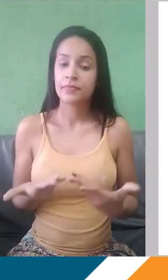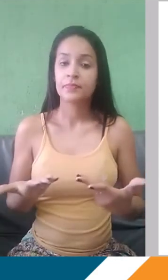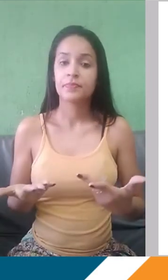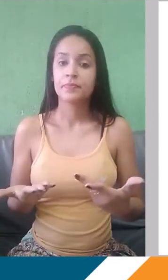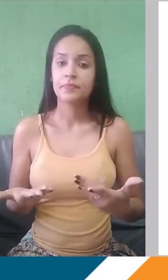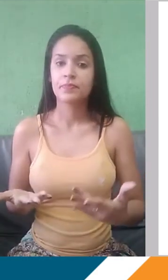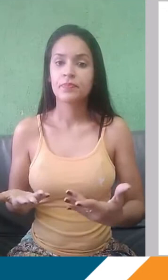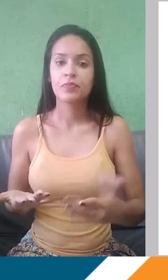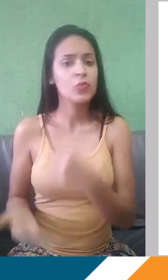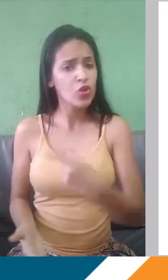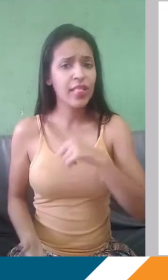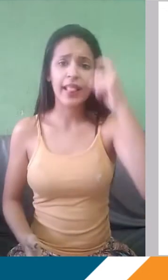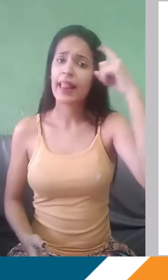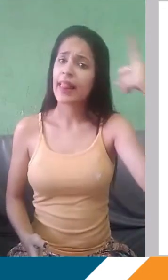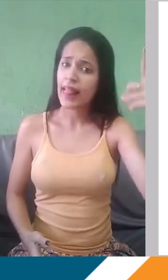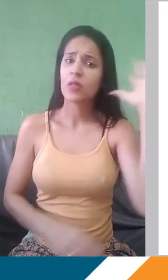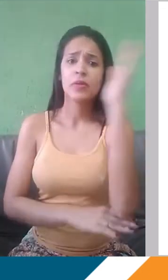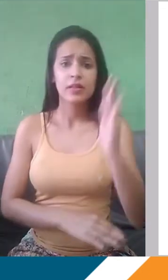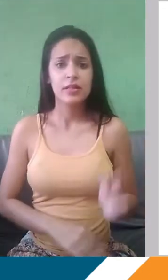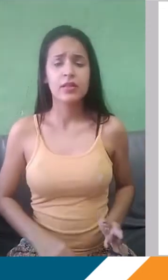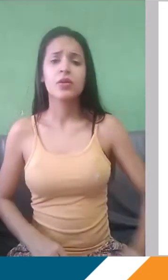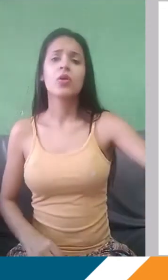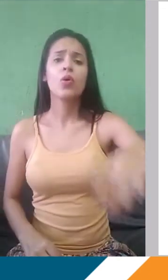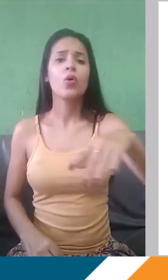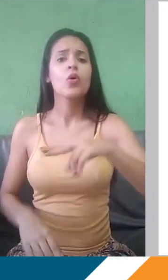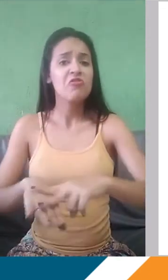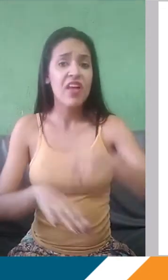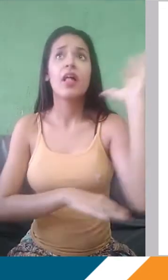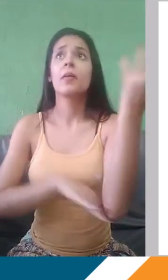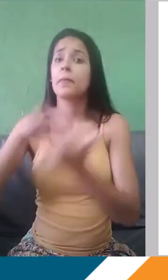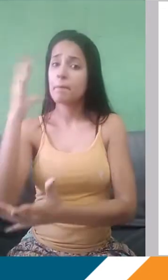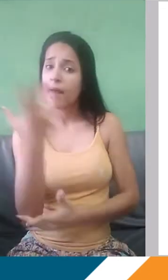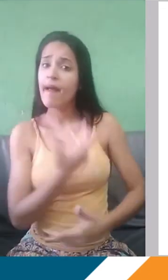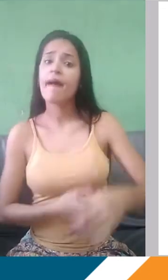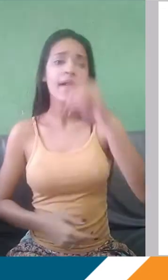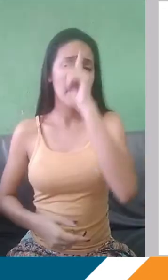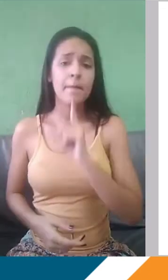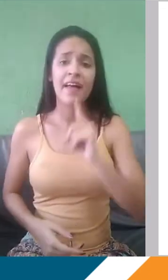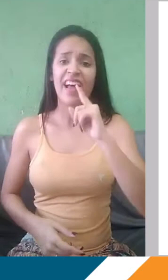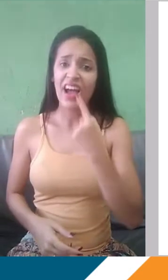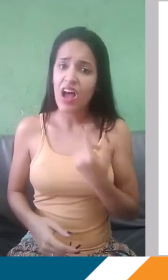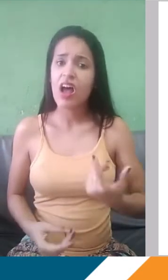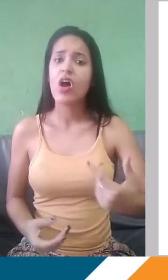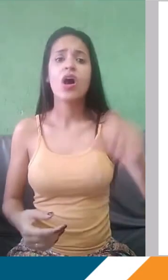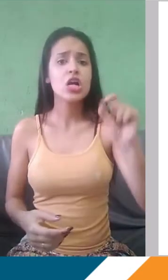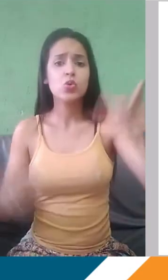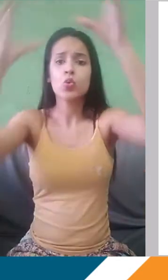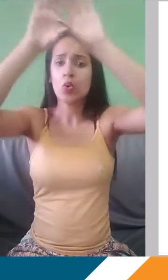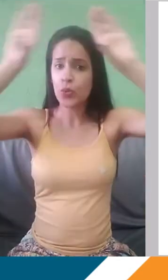imagem idealizada de Brasil, o verde das matas, o amarelo do ouro e o azul do céu, o emblema nacional